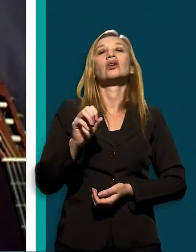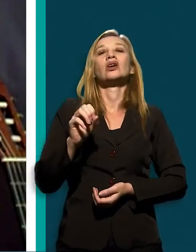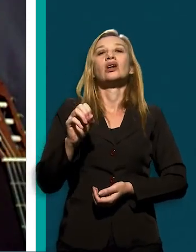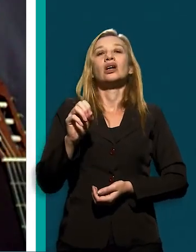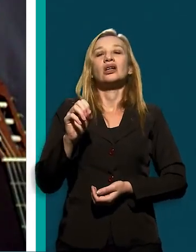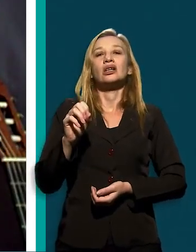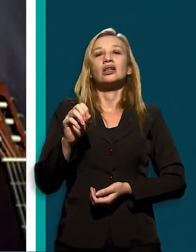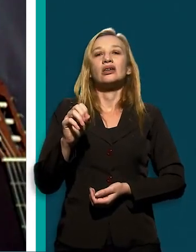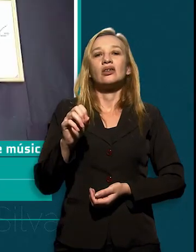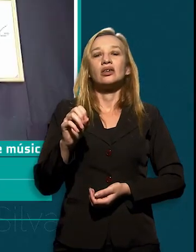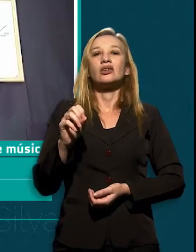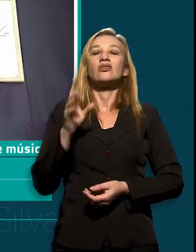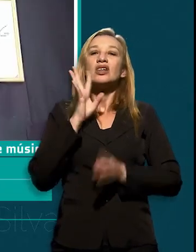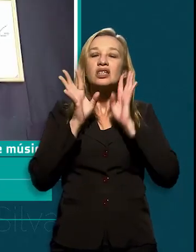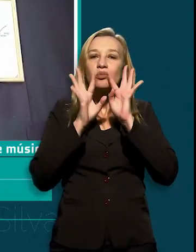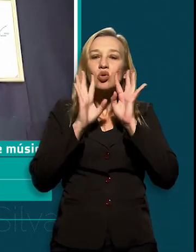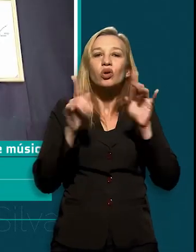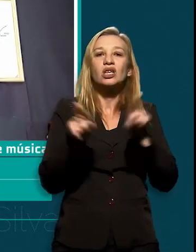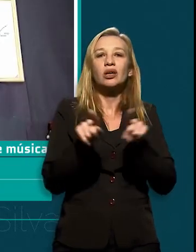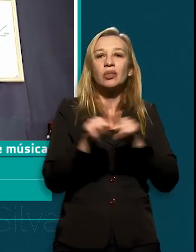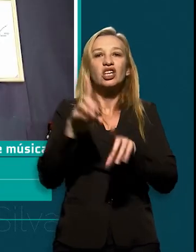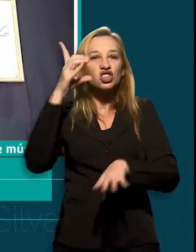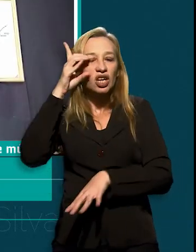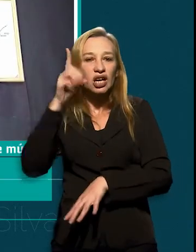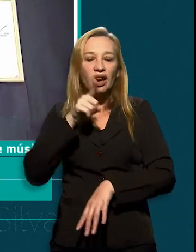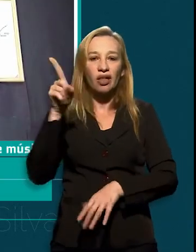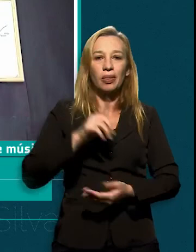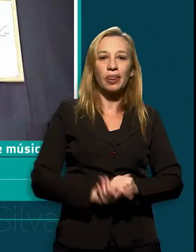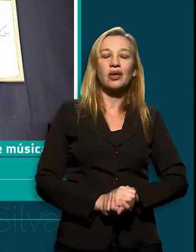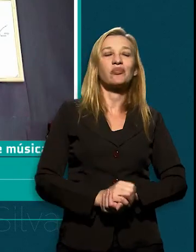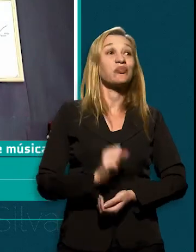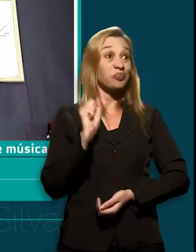Edson_Silva, tanto no Facebook quanto no Instagram, estou por lá.